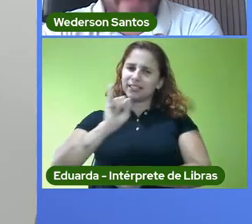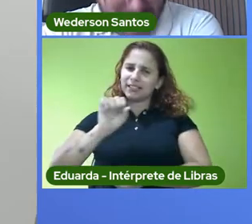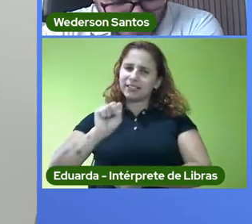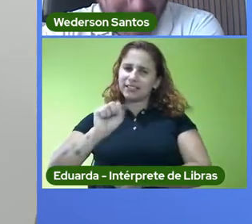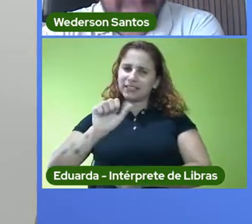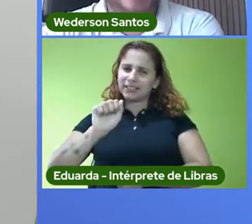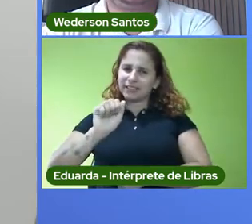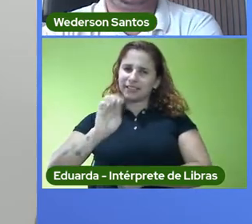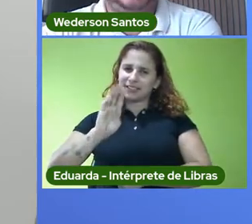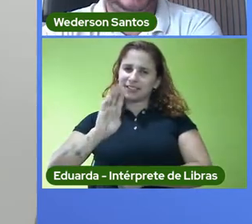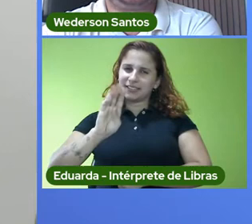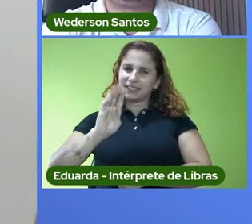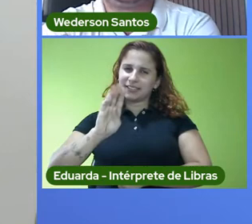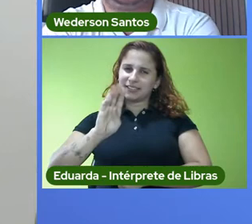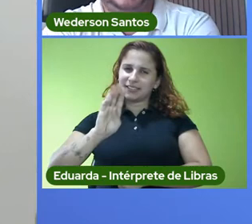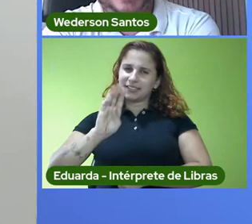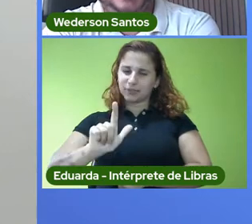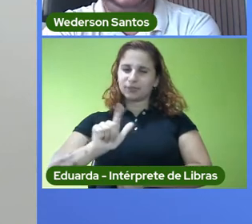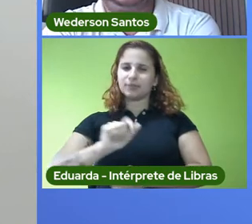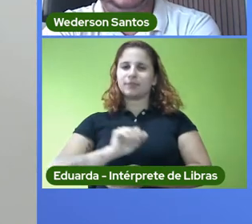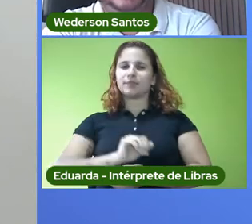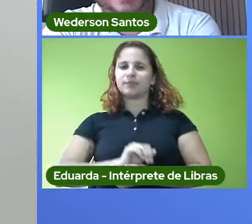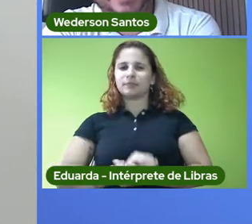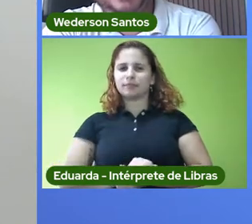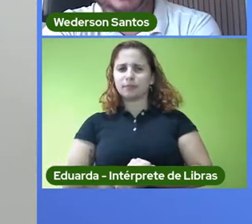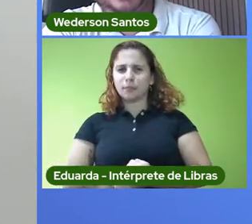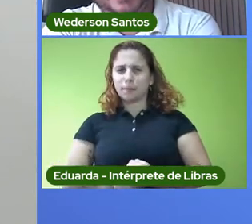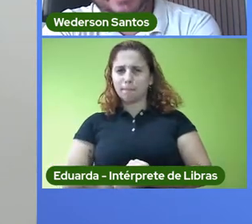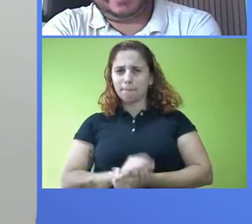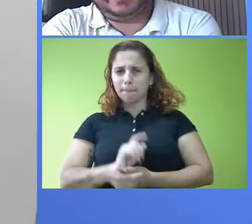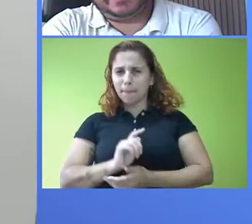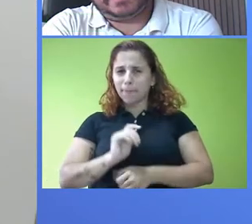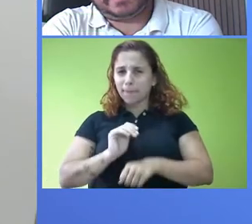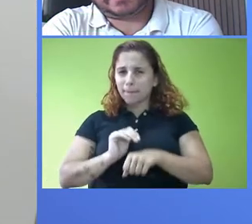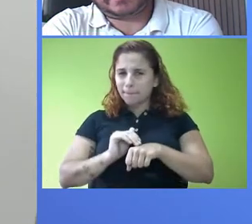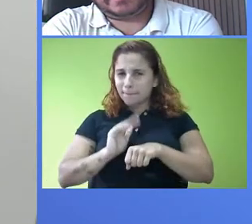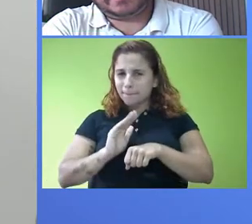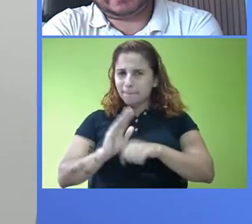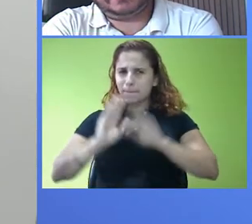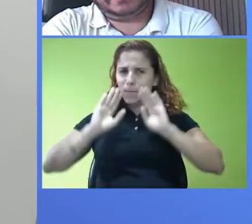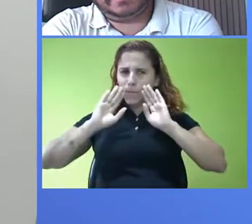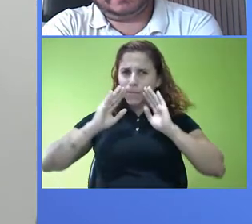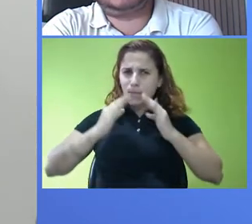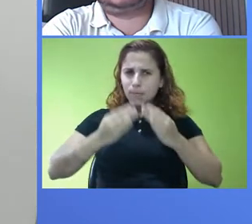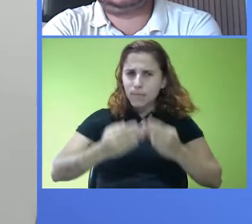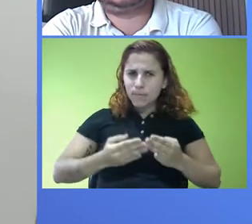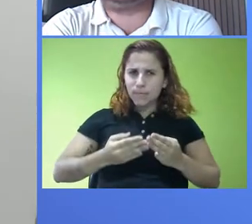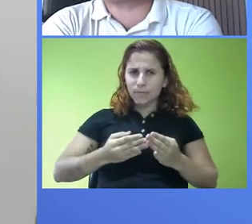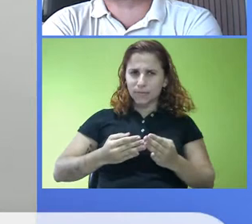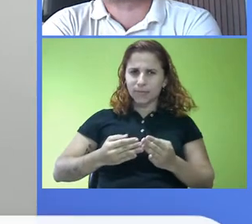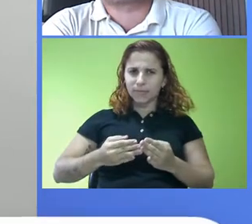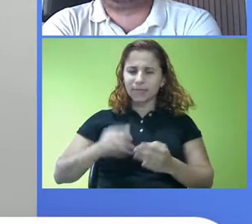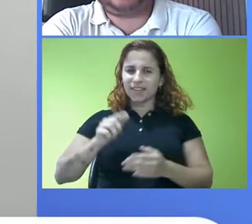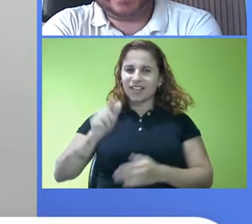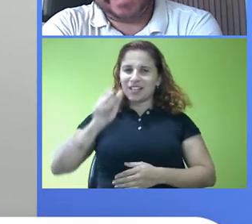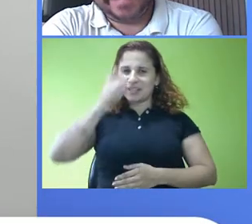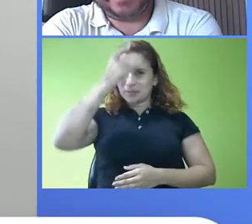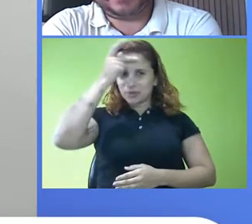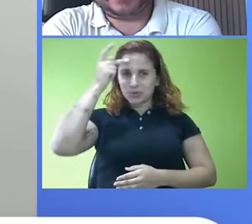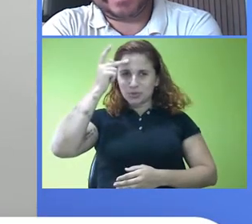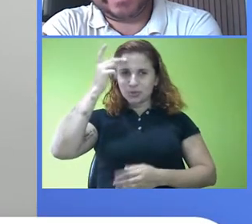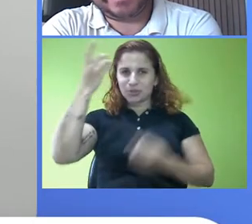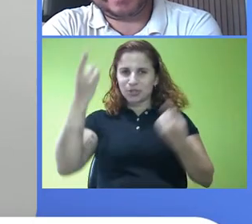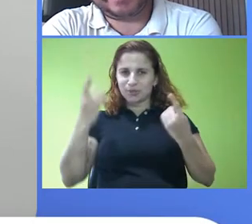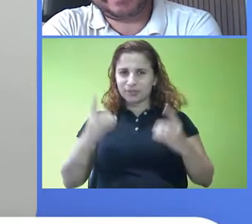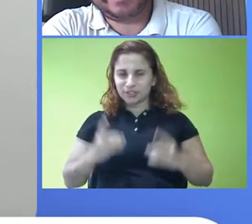das grandes, a professora Isabel Maior, uma das grandes referências na luta da pessoa com deficiência, nesse debate